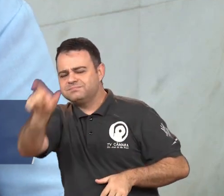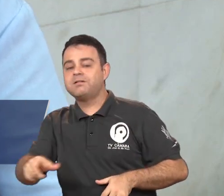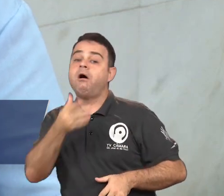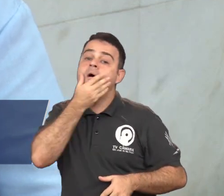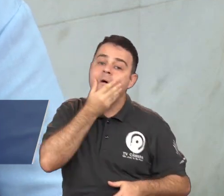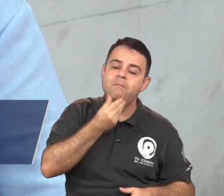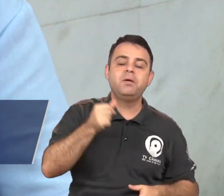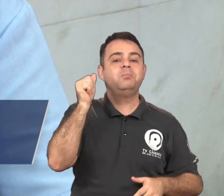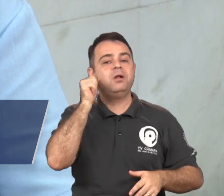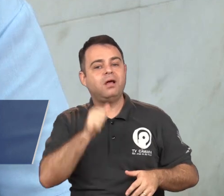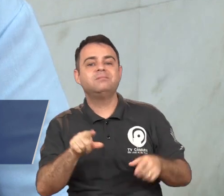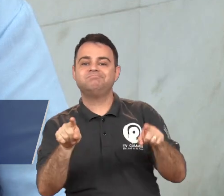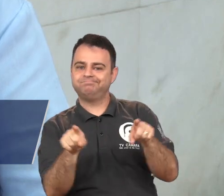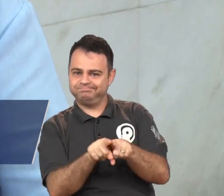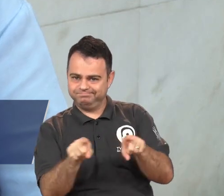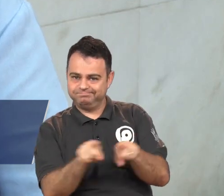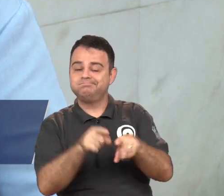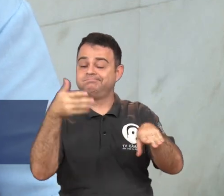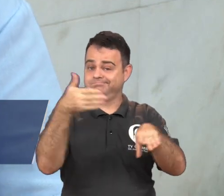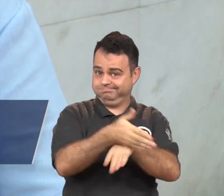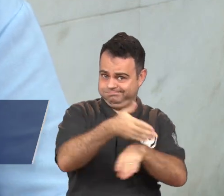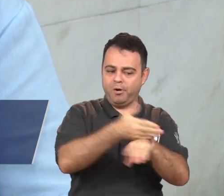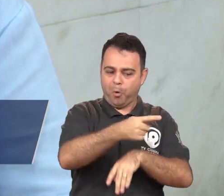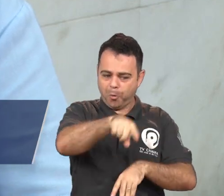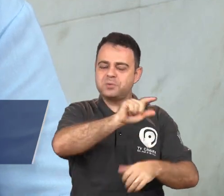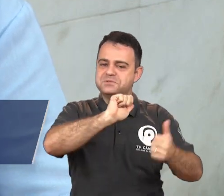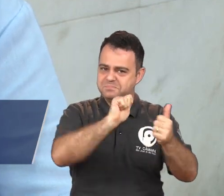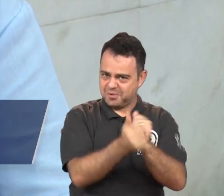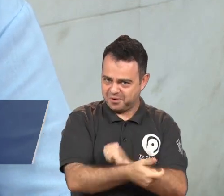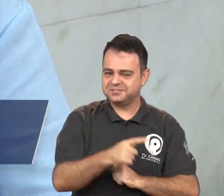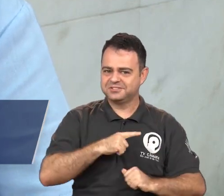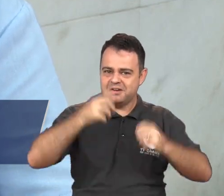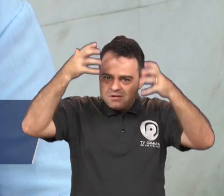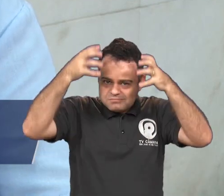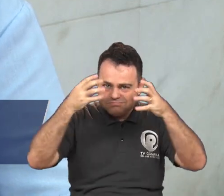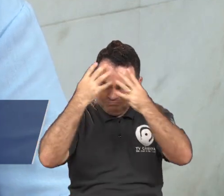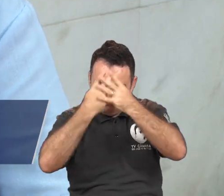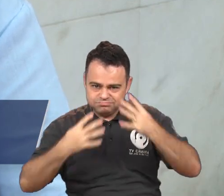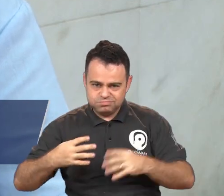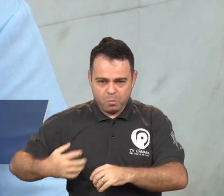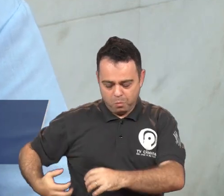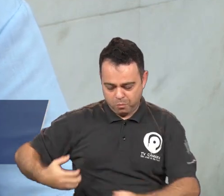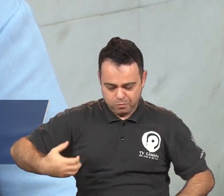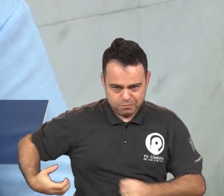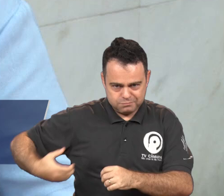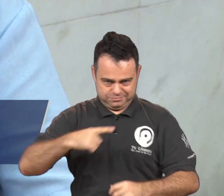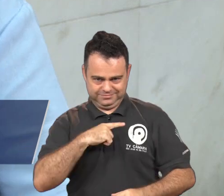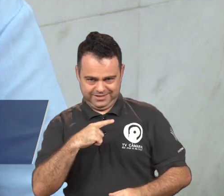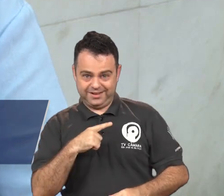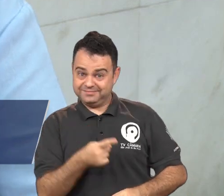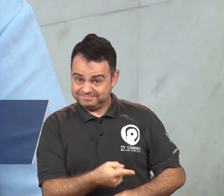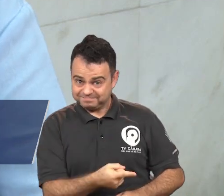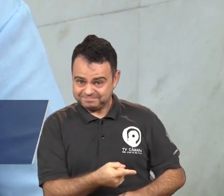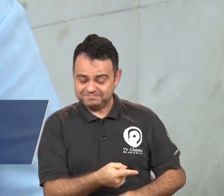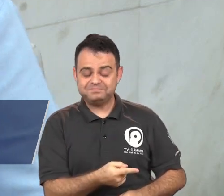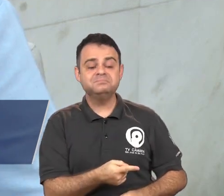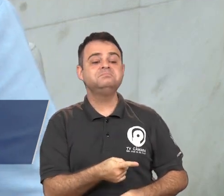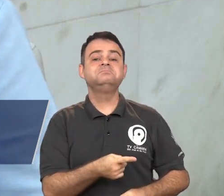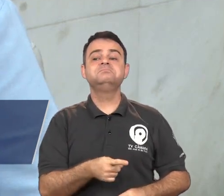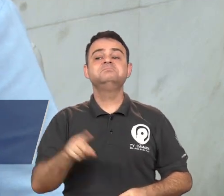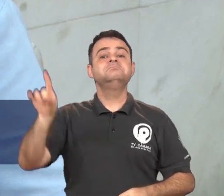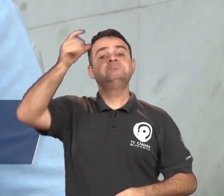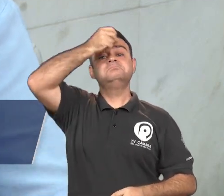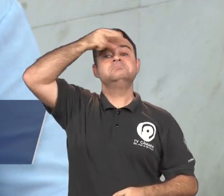mulheres também que praticam. Então, é algo que a gente precisa mudar. Eu acho que só o